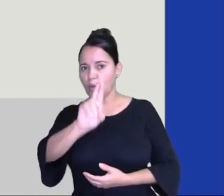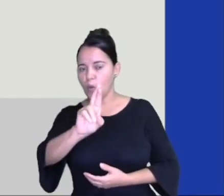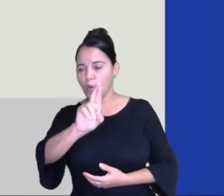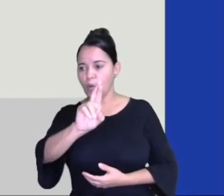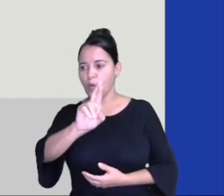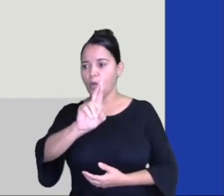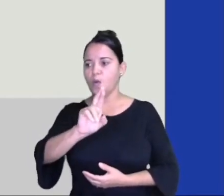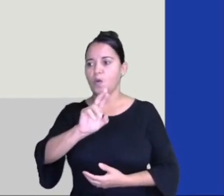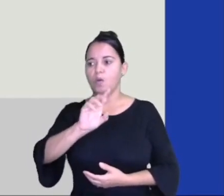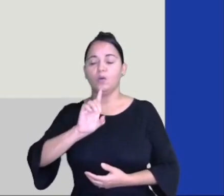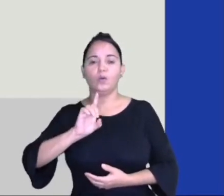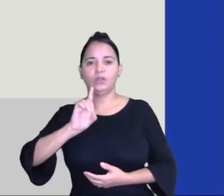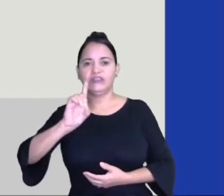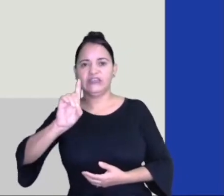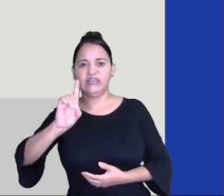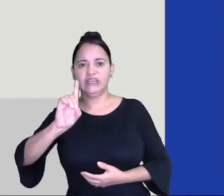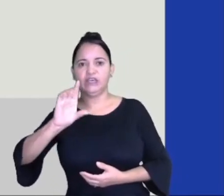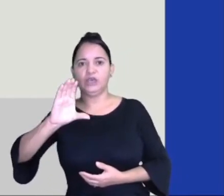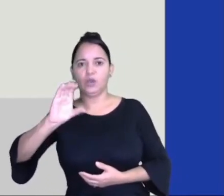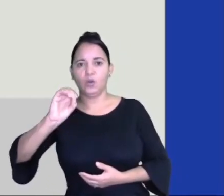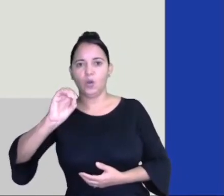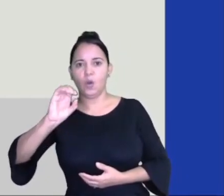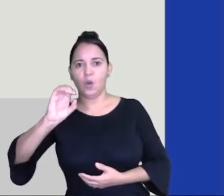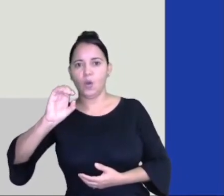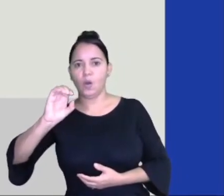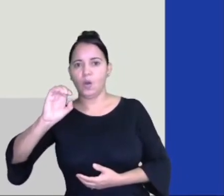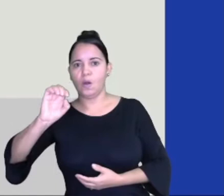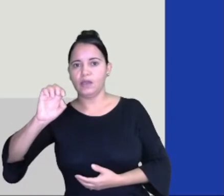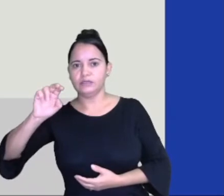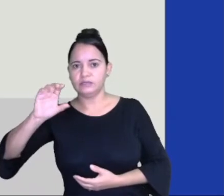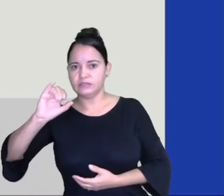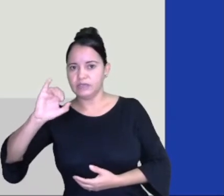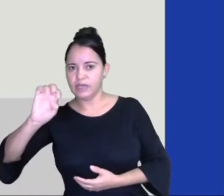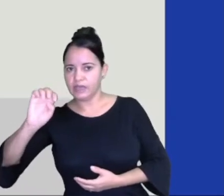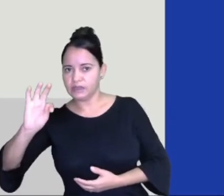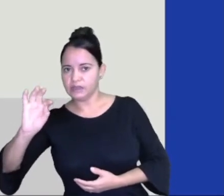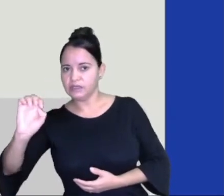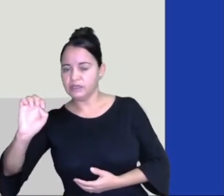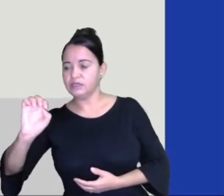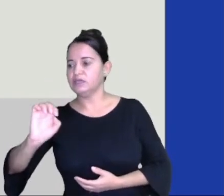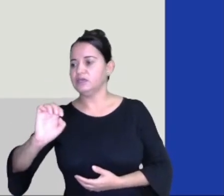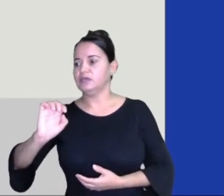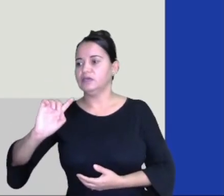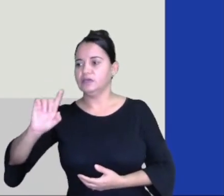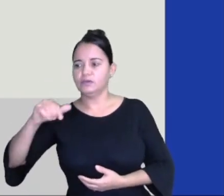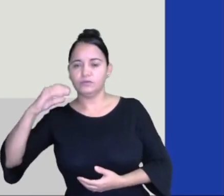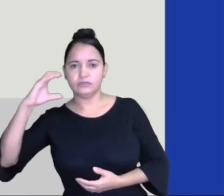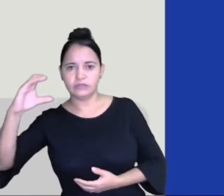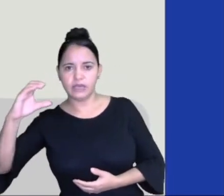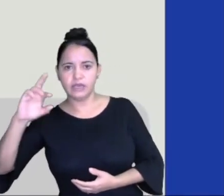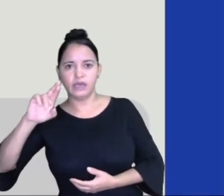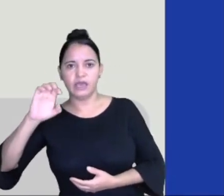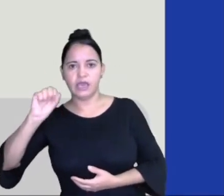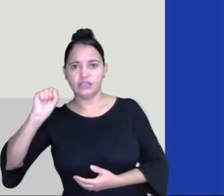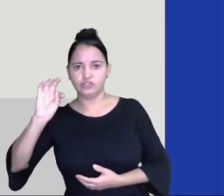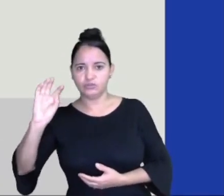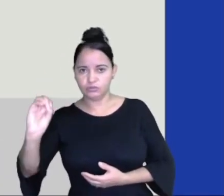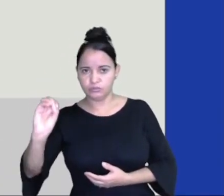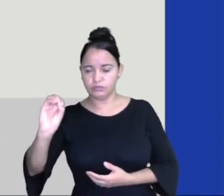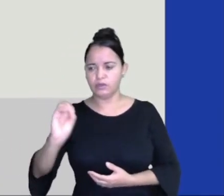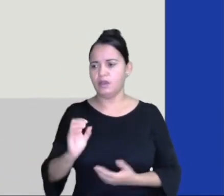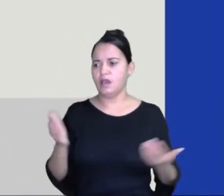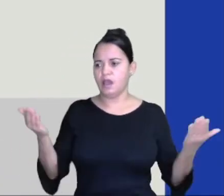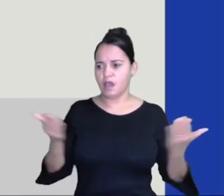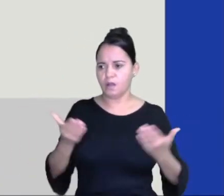operação, o D, o quociente e o seu resto. Vamos agora armar esse algoritmo de uma forma diferente?